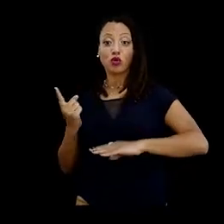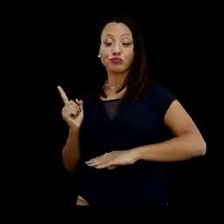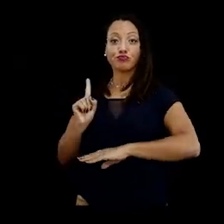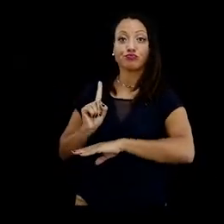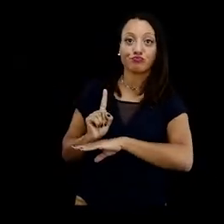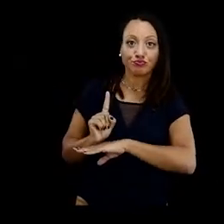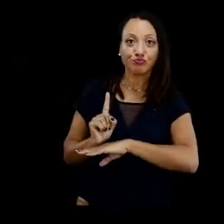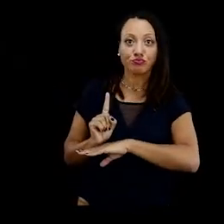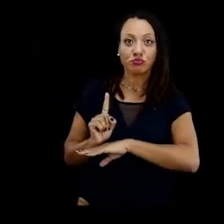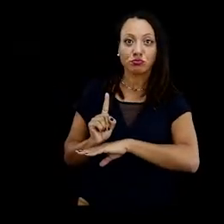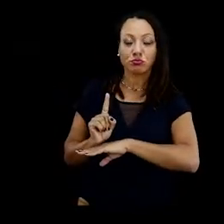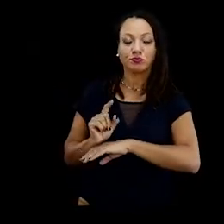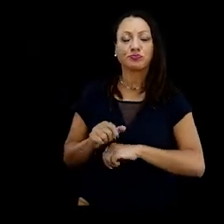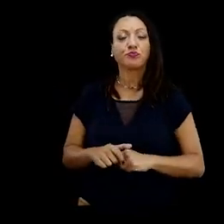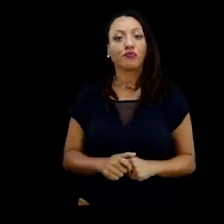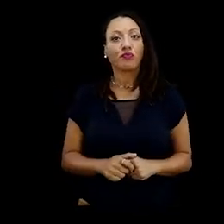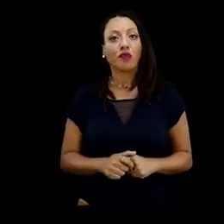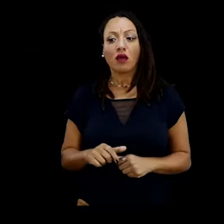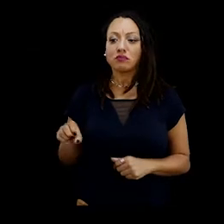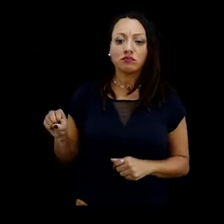chega, por exemplo.